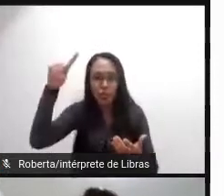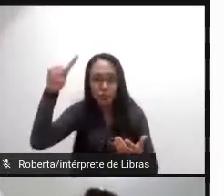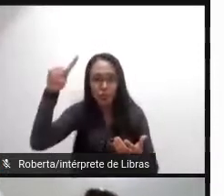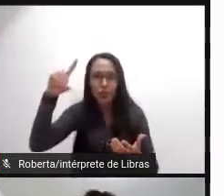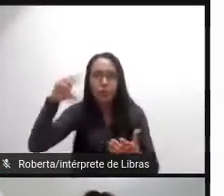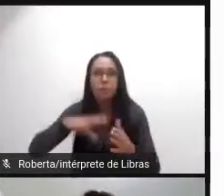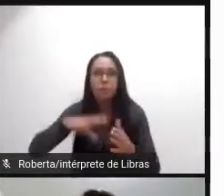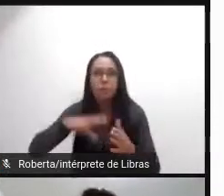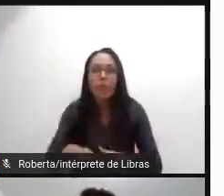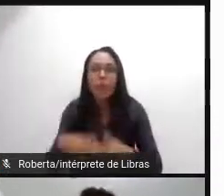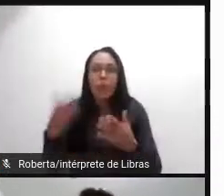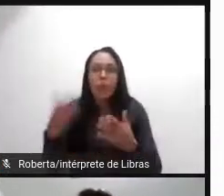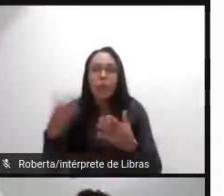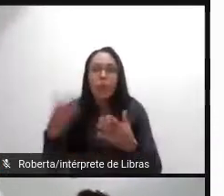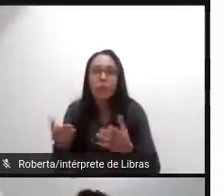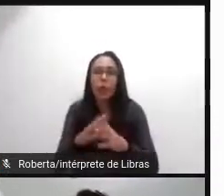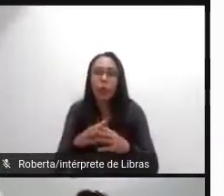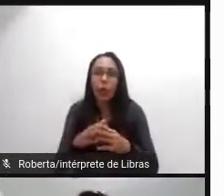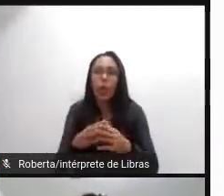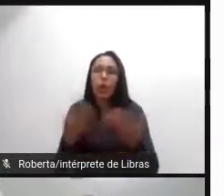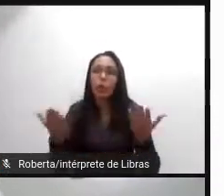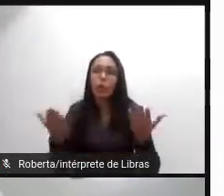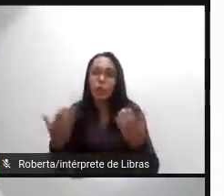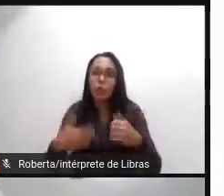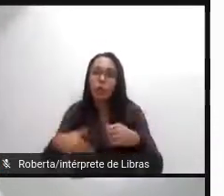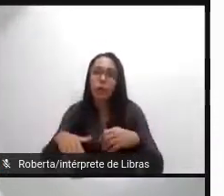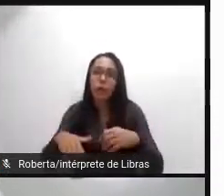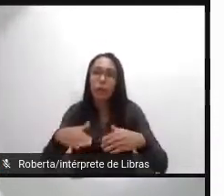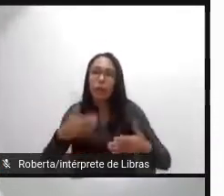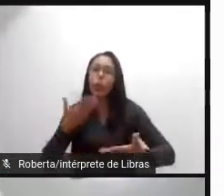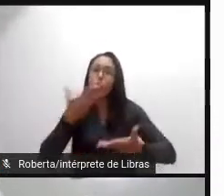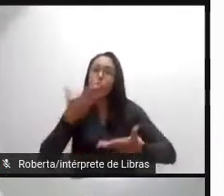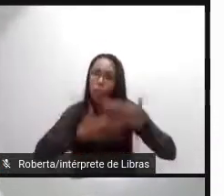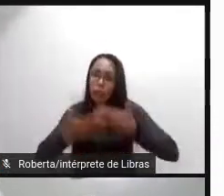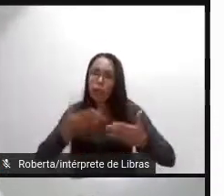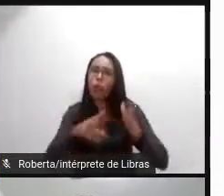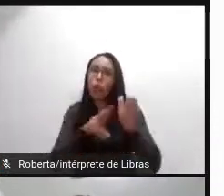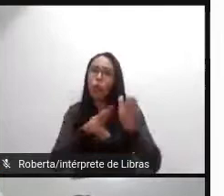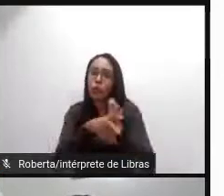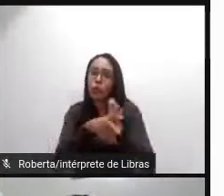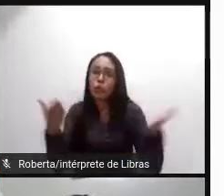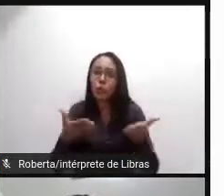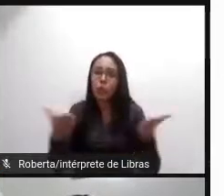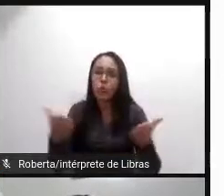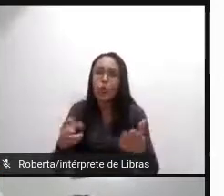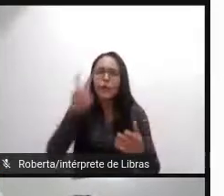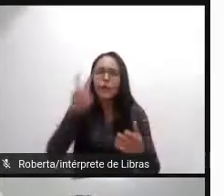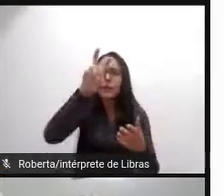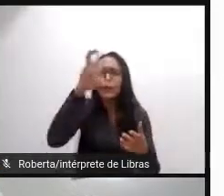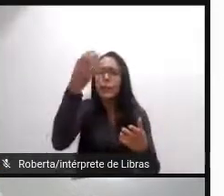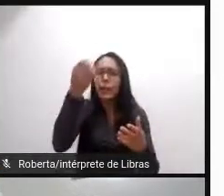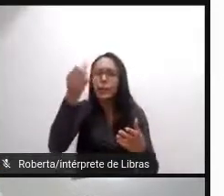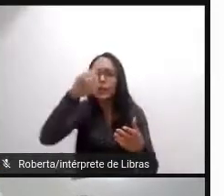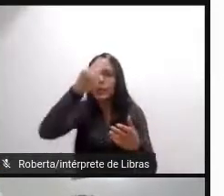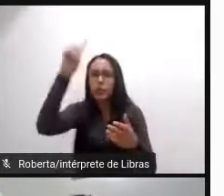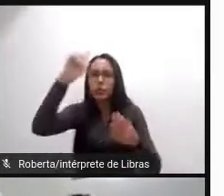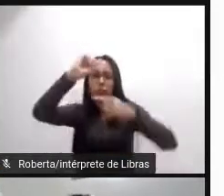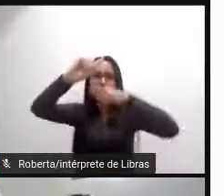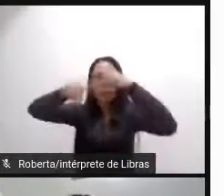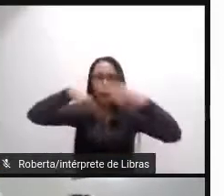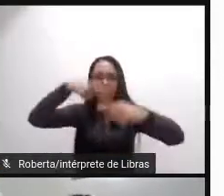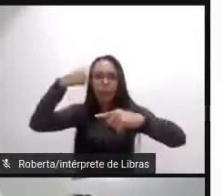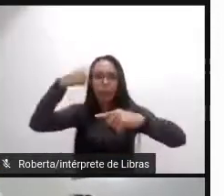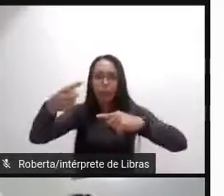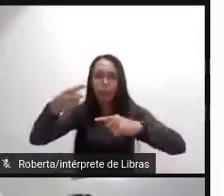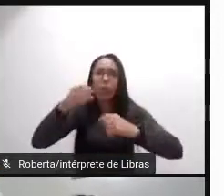vírus hoje, não tomei as medidas preventivas, eu posso ter mais ou menos de 5 a 6 dias depois para desenvolver os